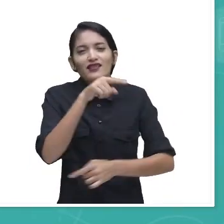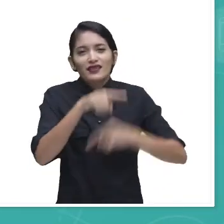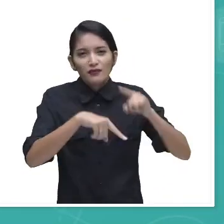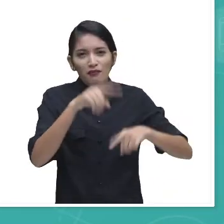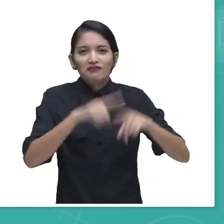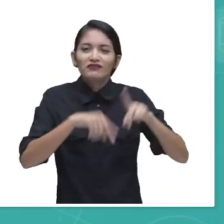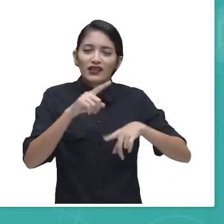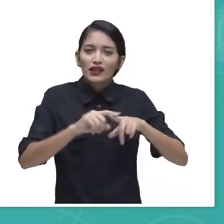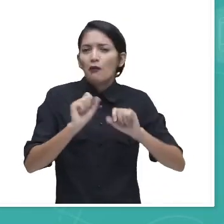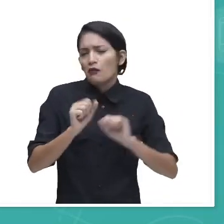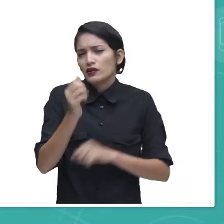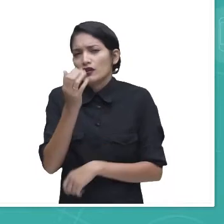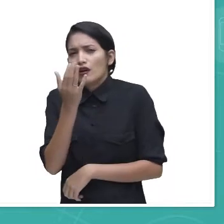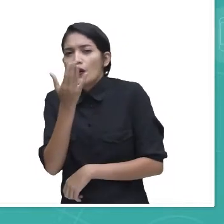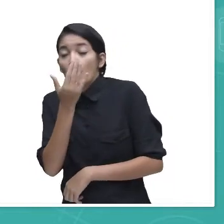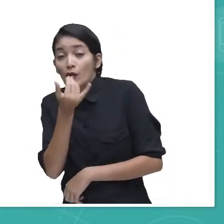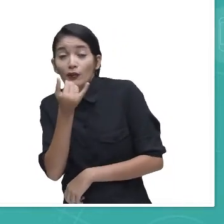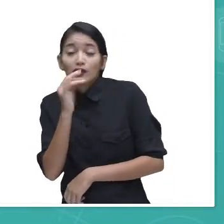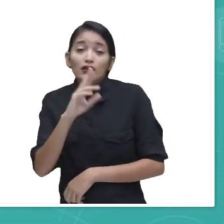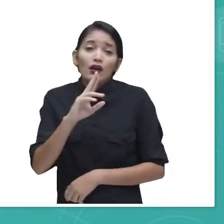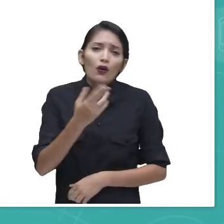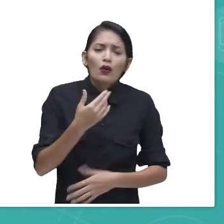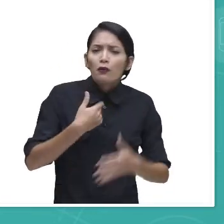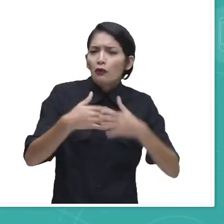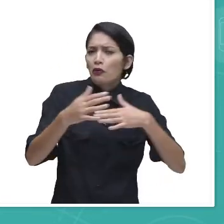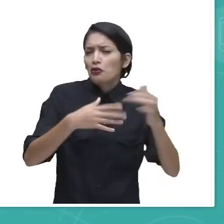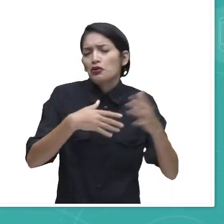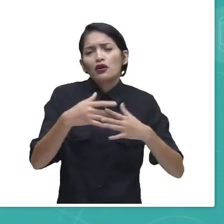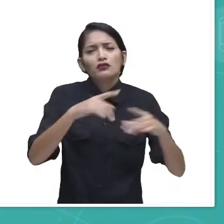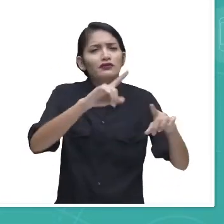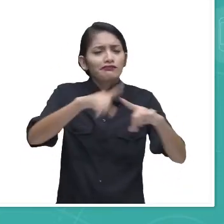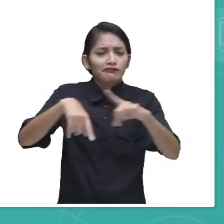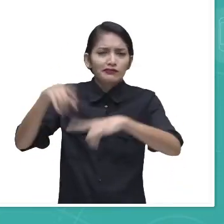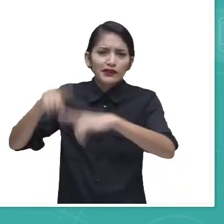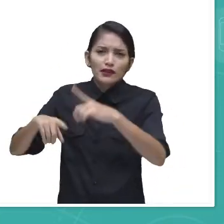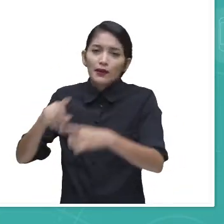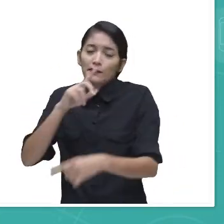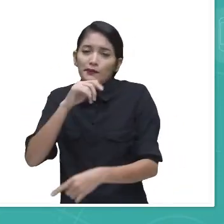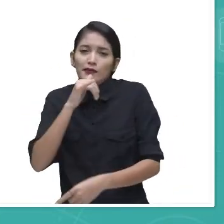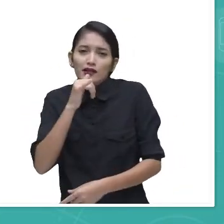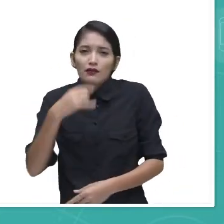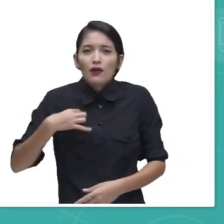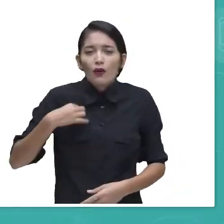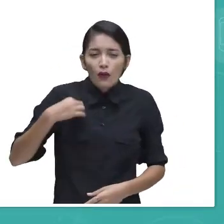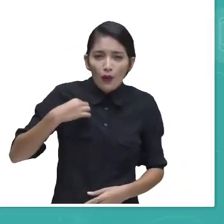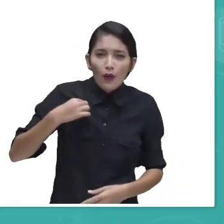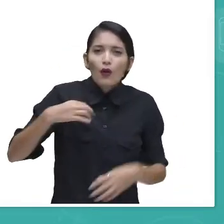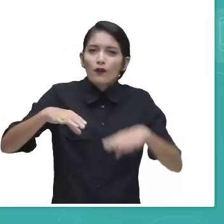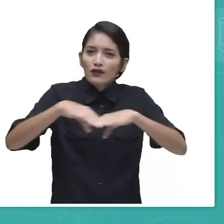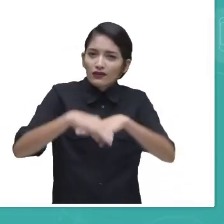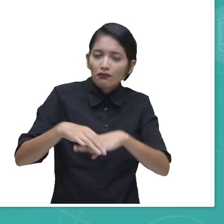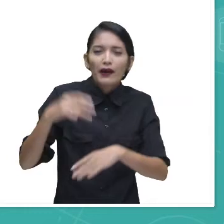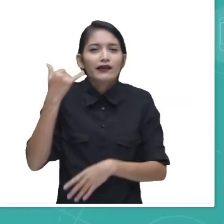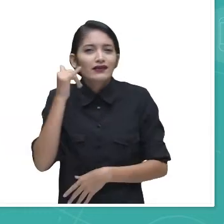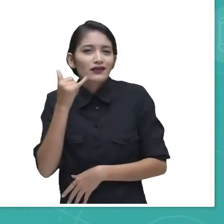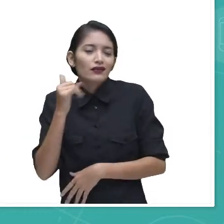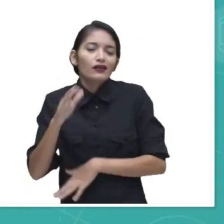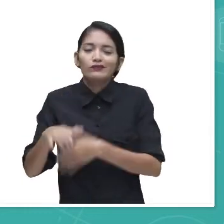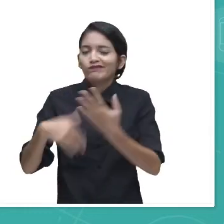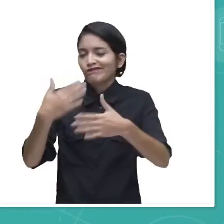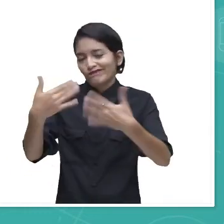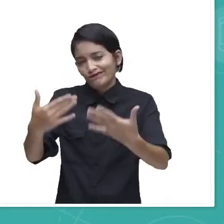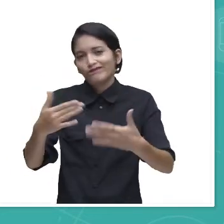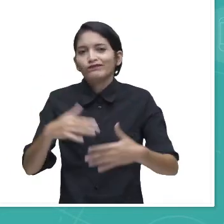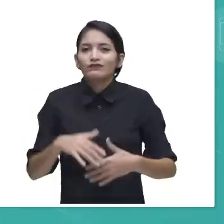seja a questão de alimentação ou seja qualquer um outro tipo de produto, uma roupa, um sapato, um celular e assim